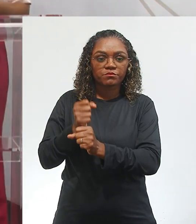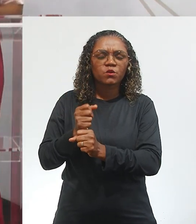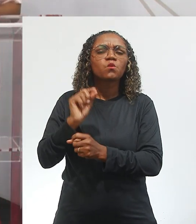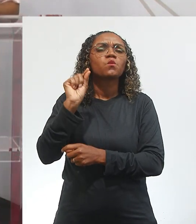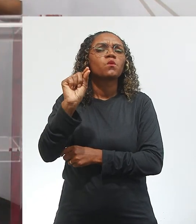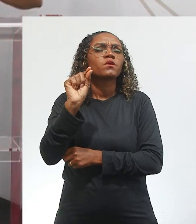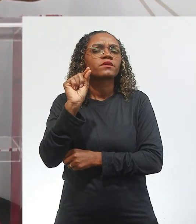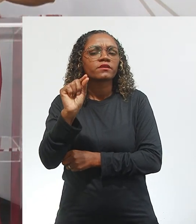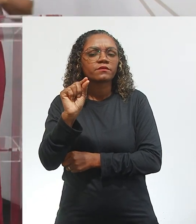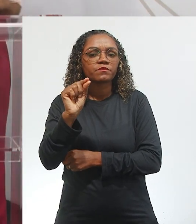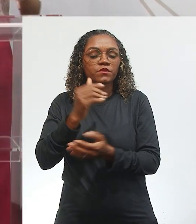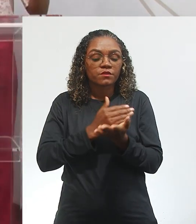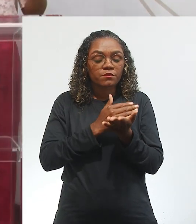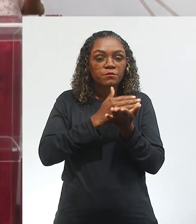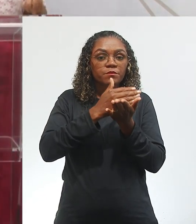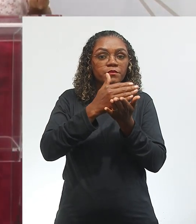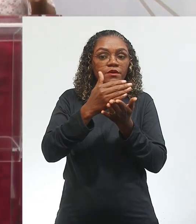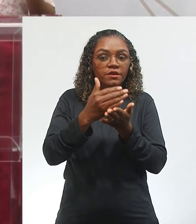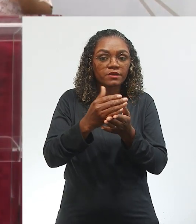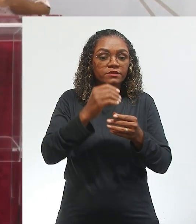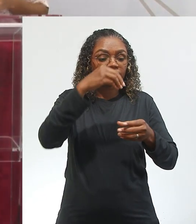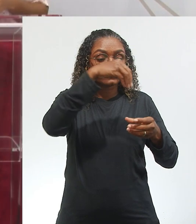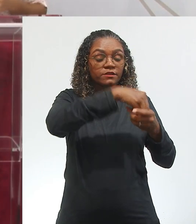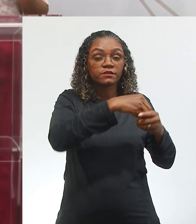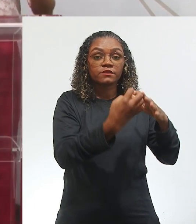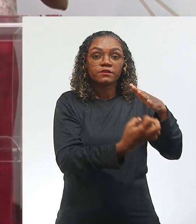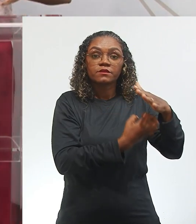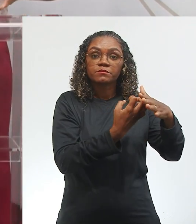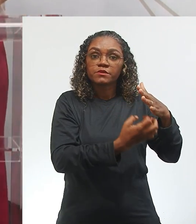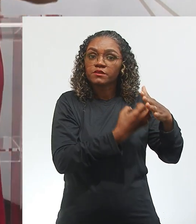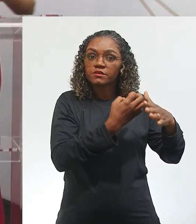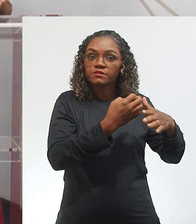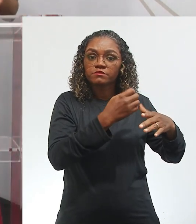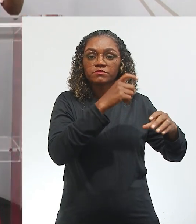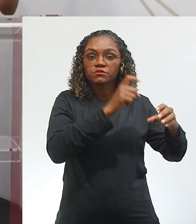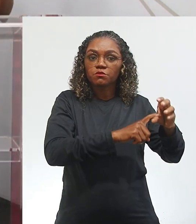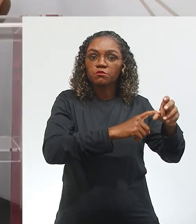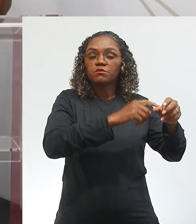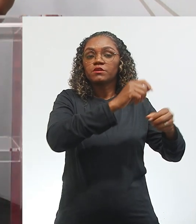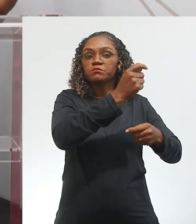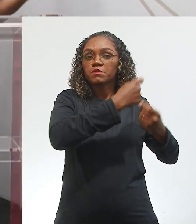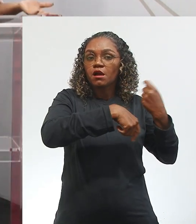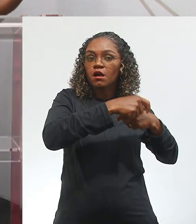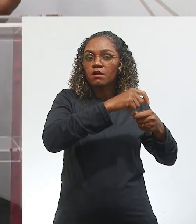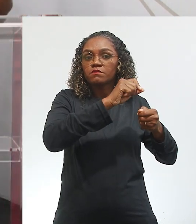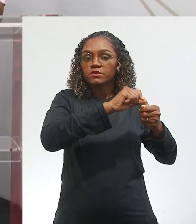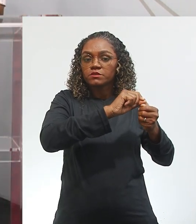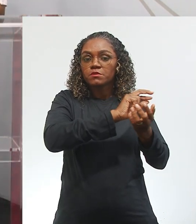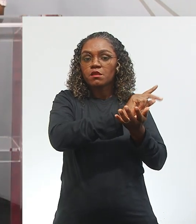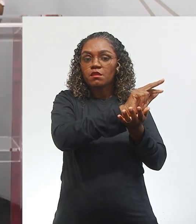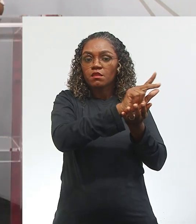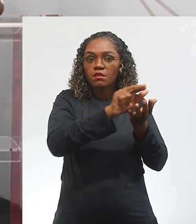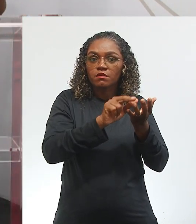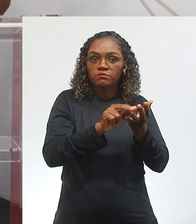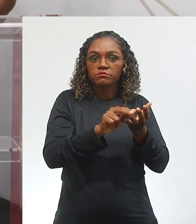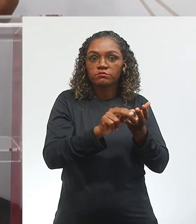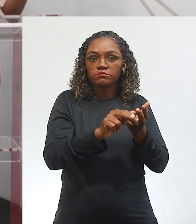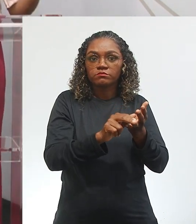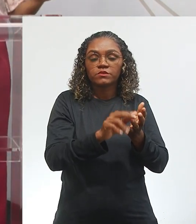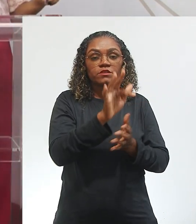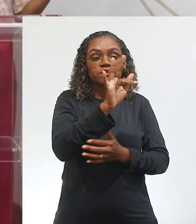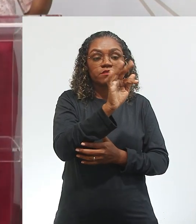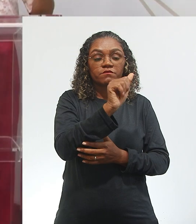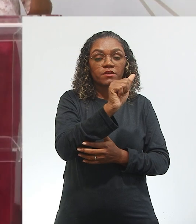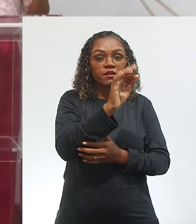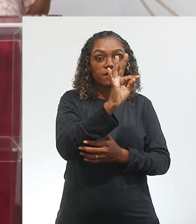processo contábil, ele começa com as operações da empresa. Isso mesmo. Ou seja, o que é a operação? Já falamos, gente? São aqueles fatos